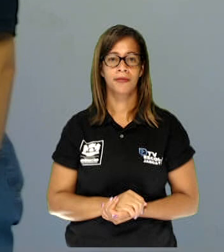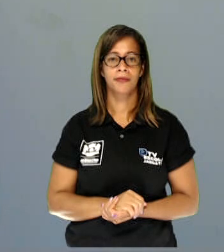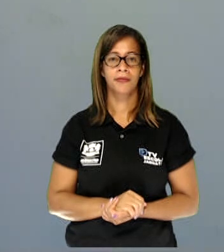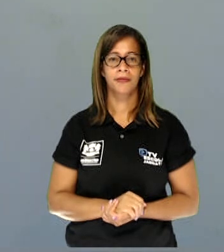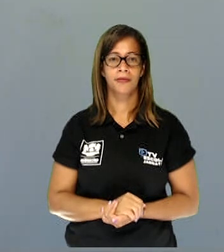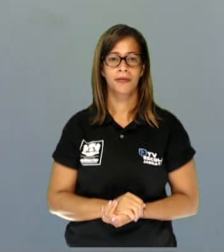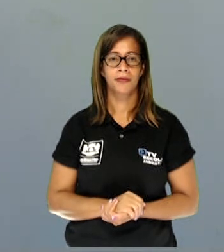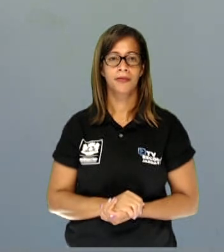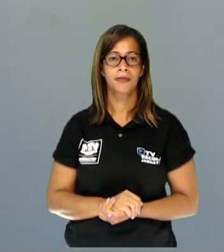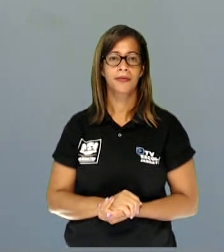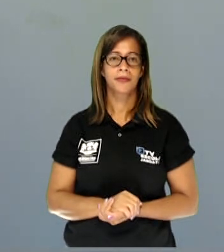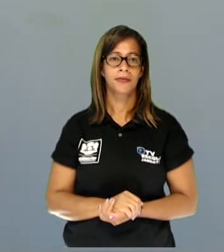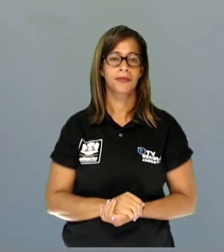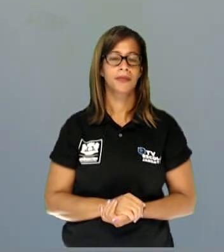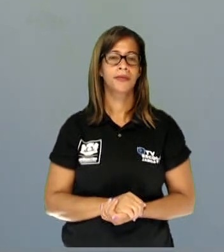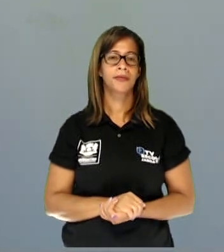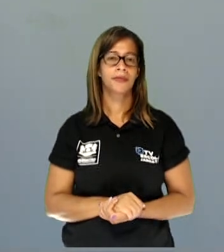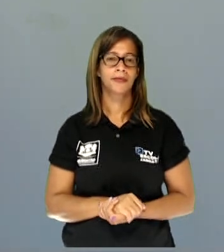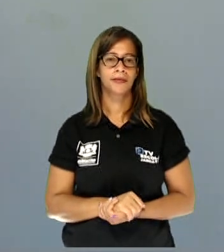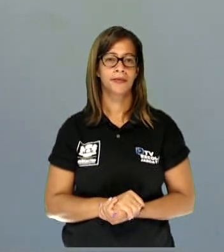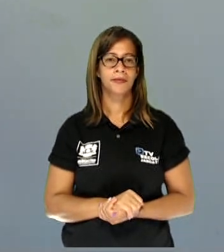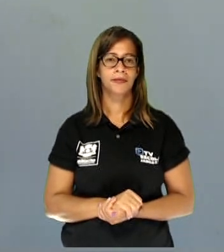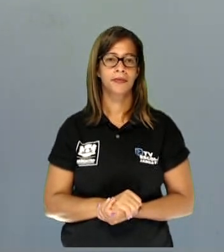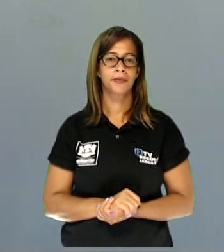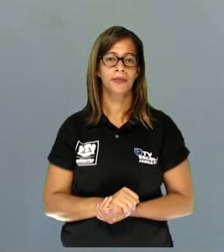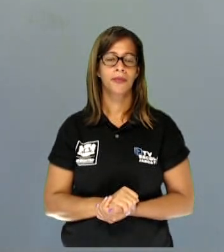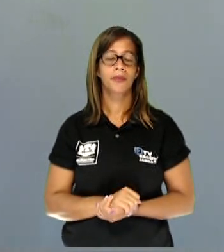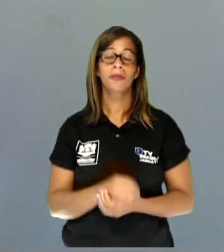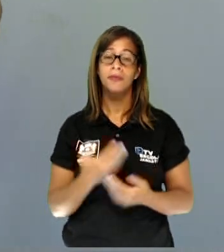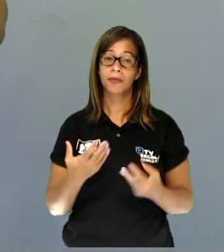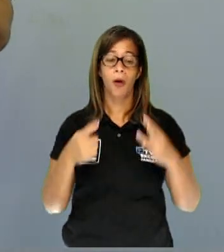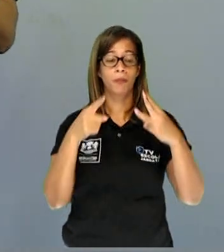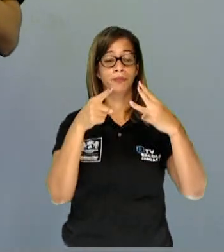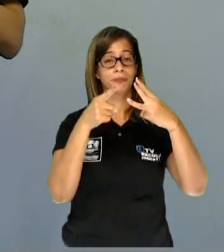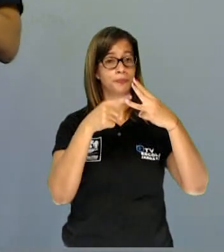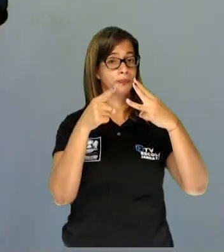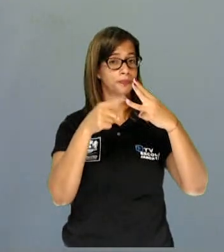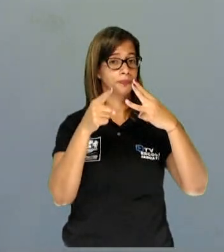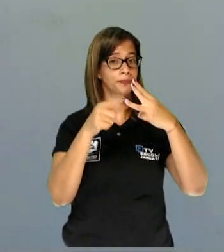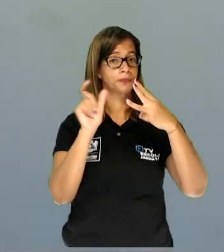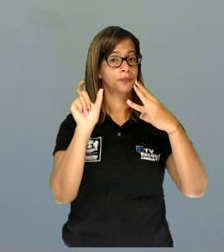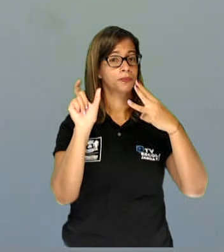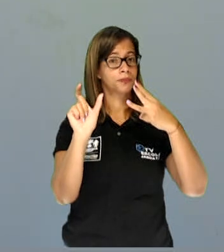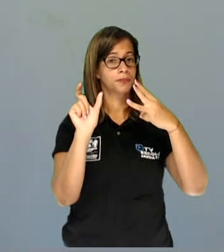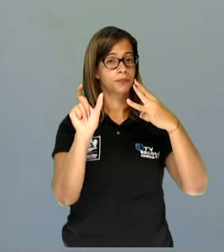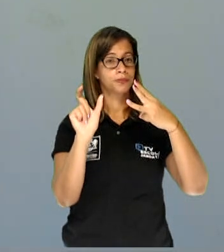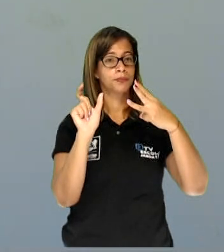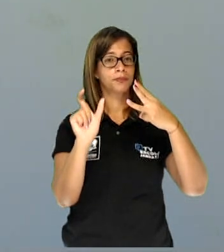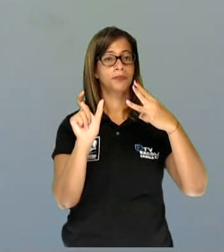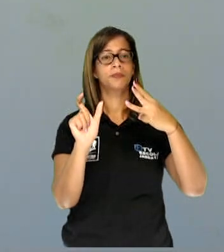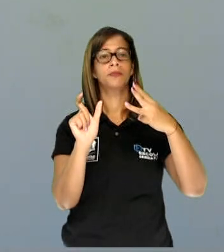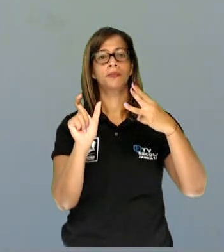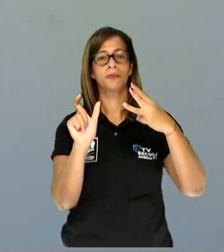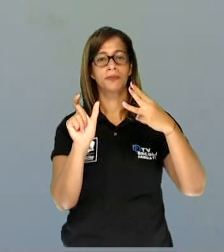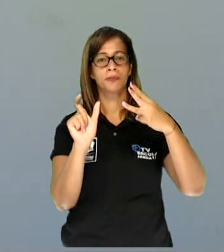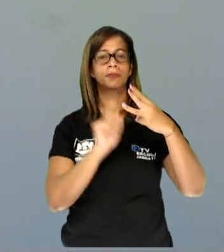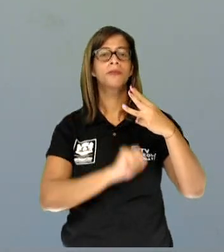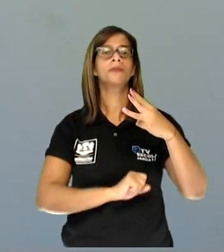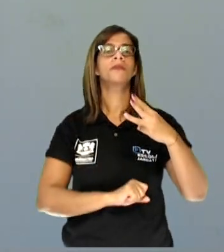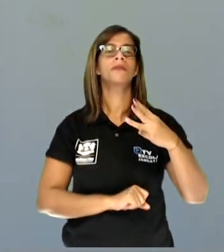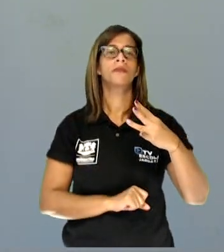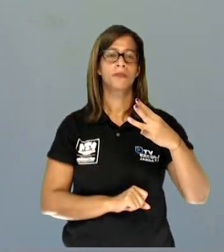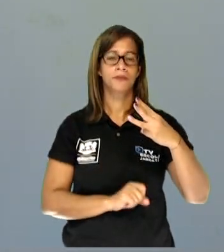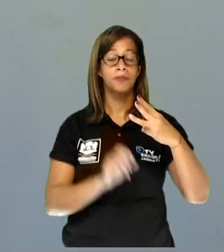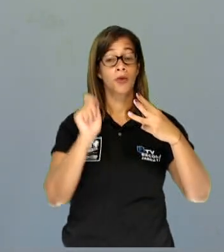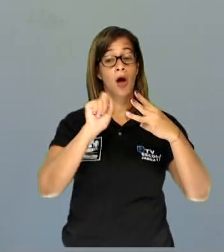Barriga. Muito bem. Vamos para a nossa terceira palavra. Olha aqui o numeral 3.